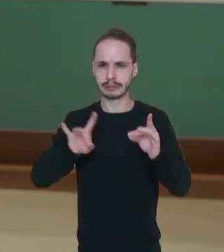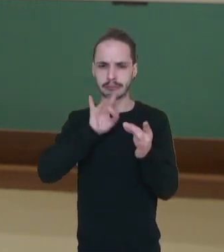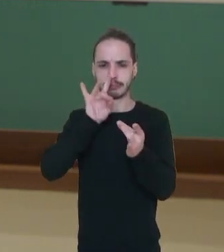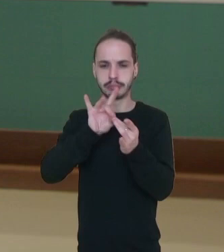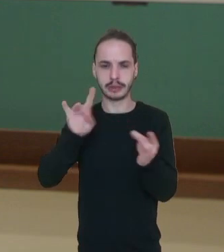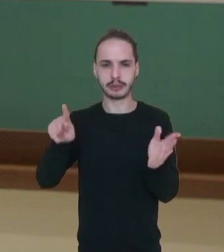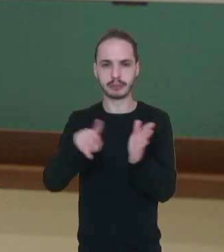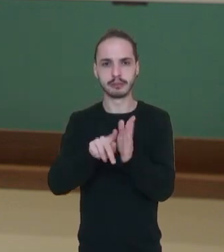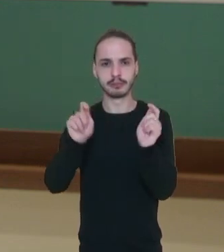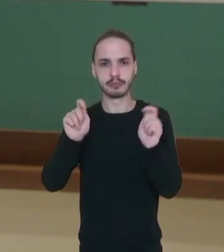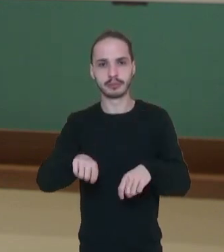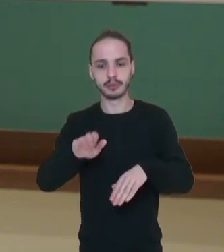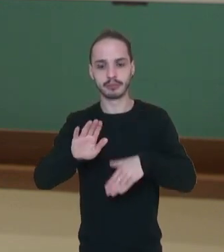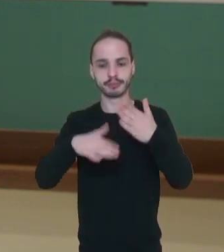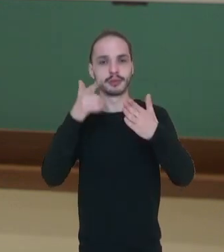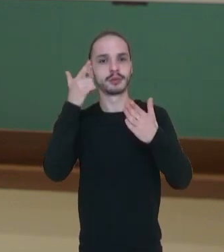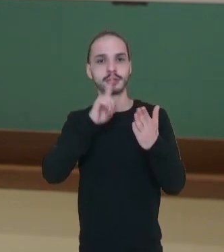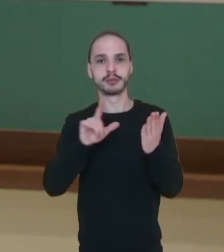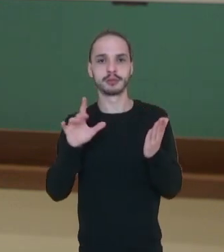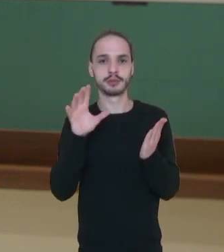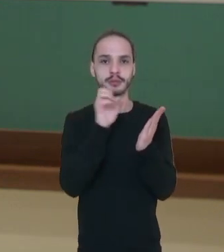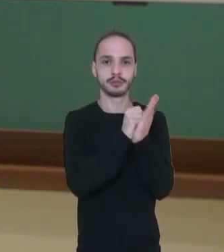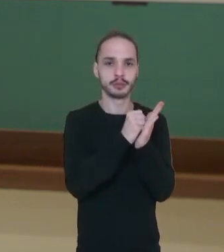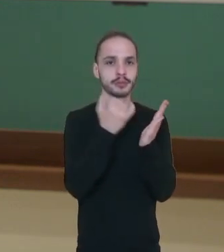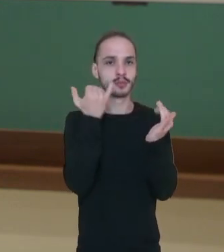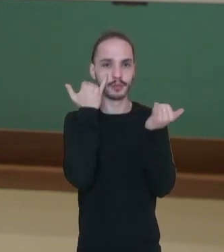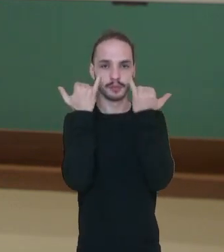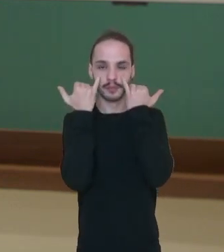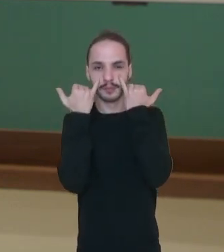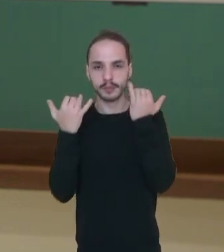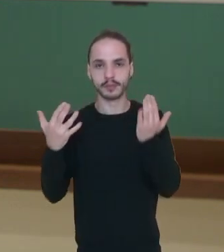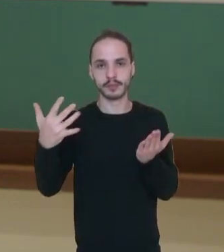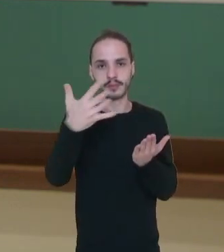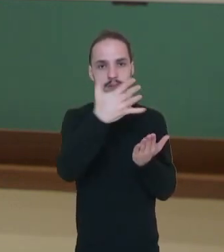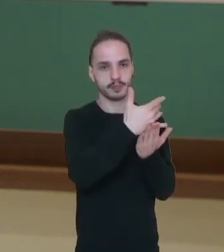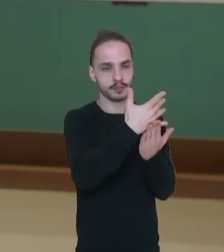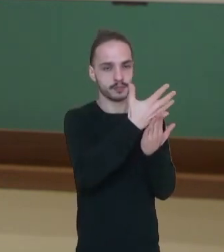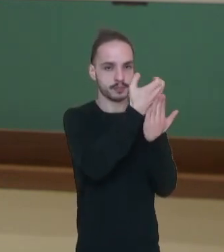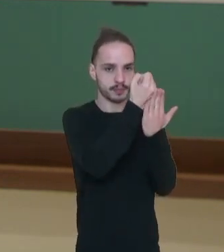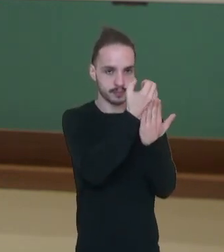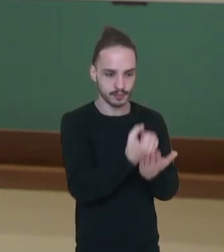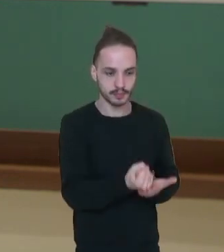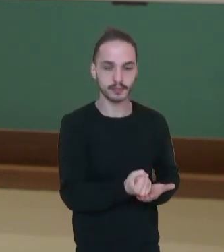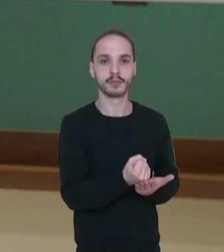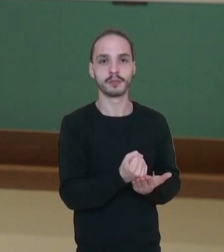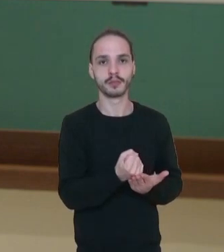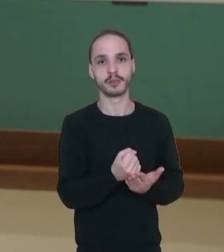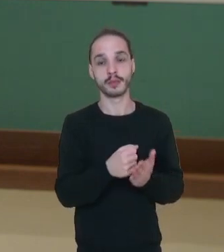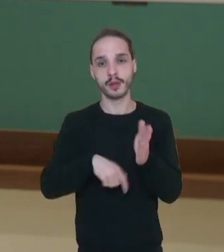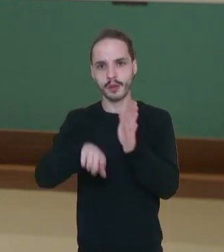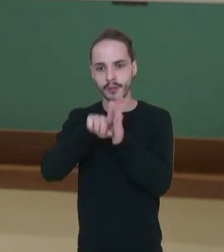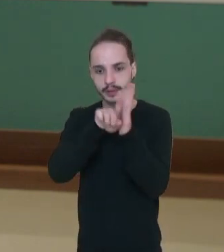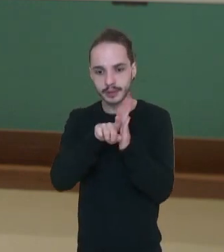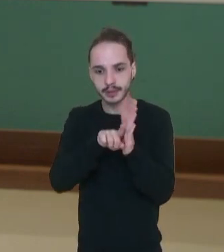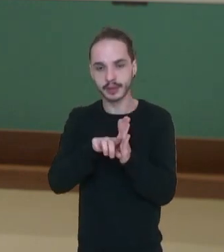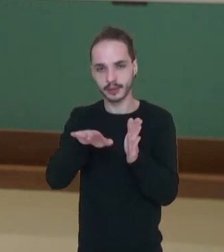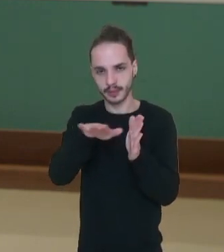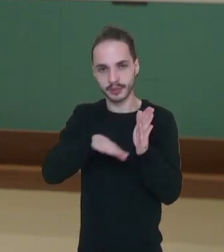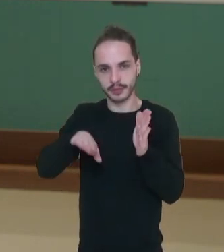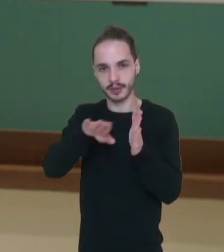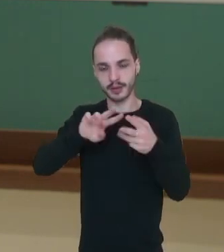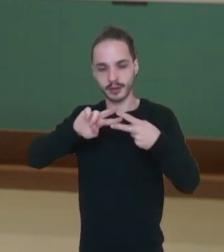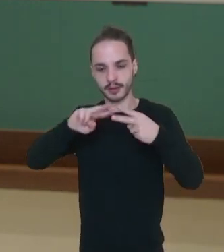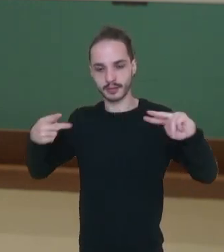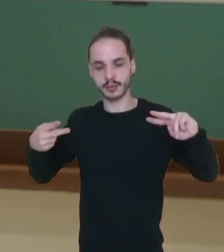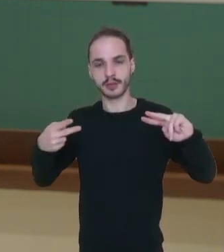especializados para armazenar esses dados. Então, para um pesquisador na área genética, é muito mais fácil quando ele